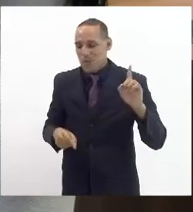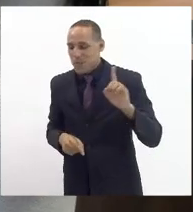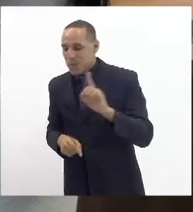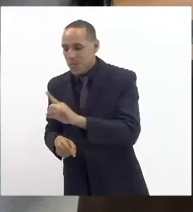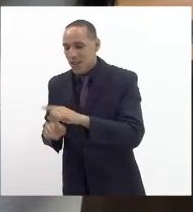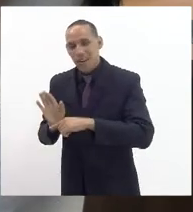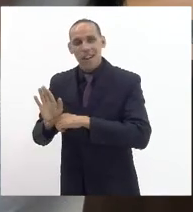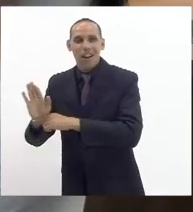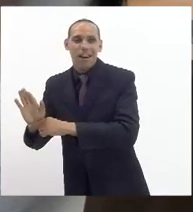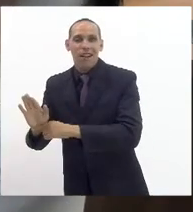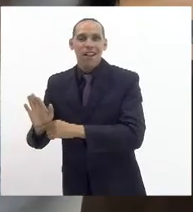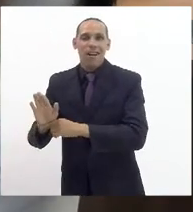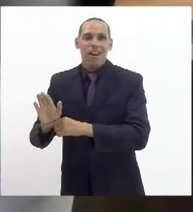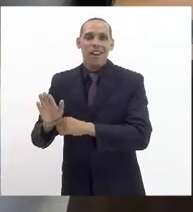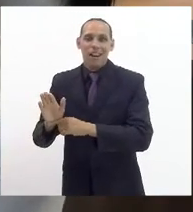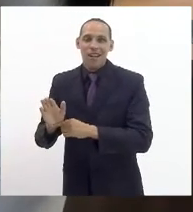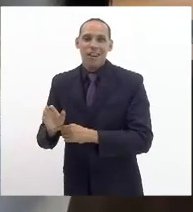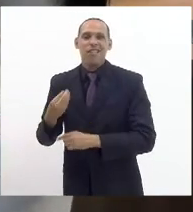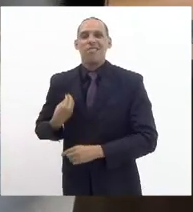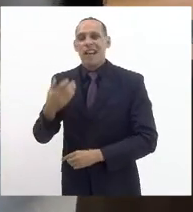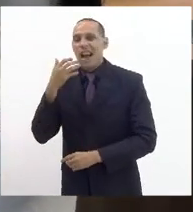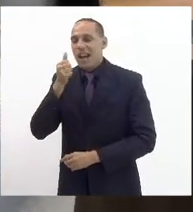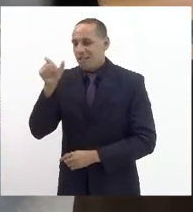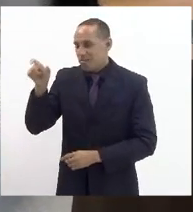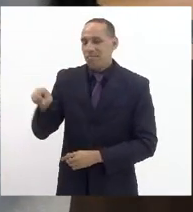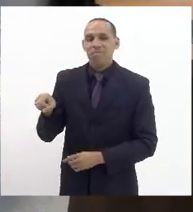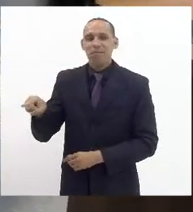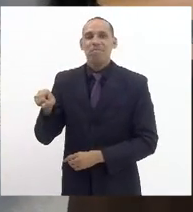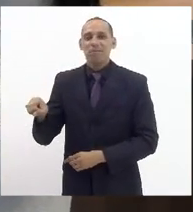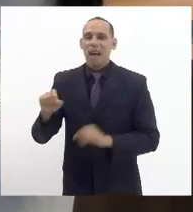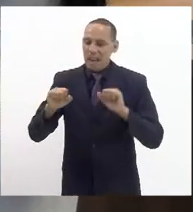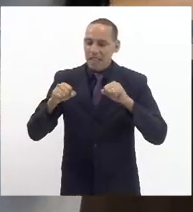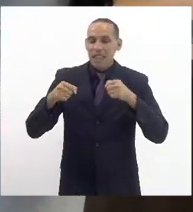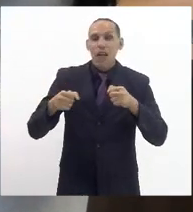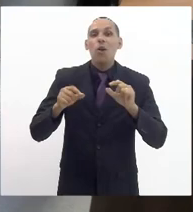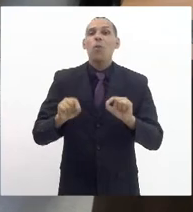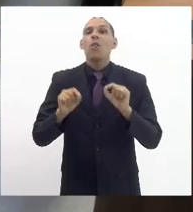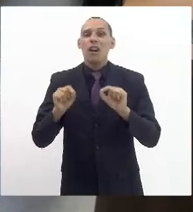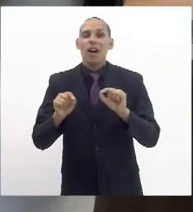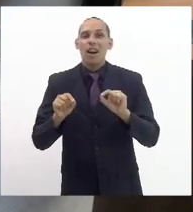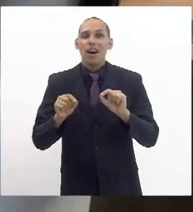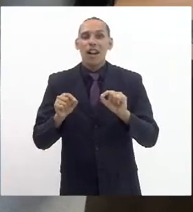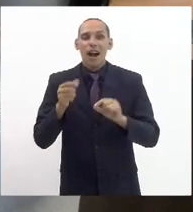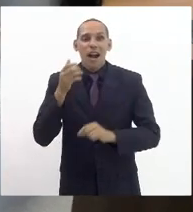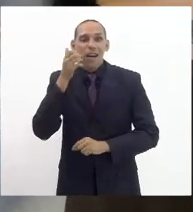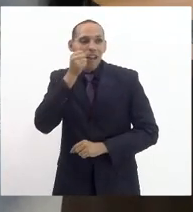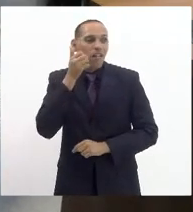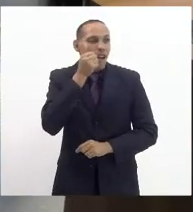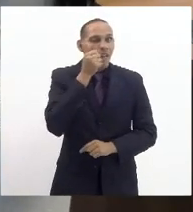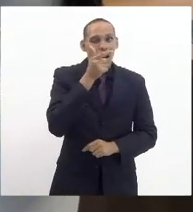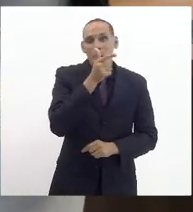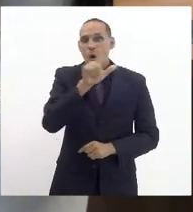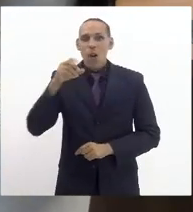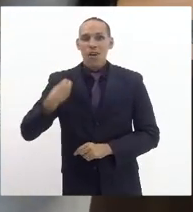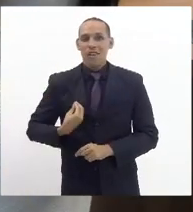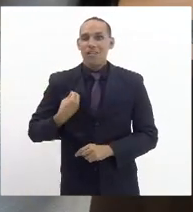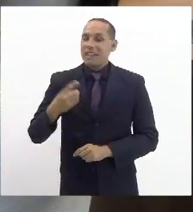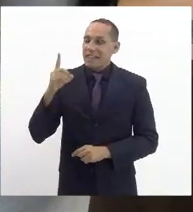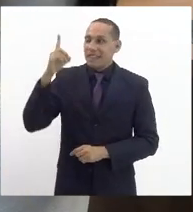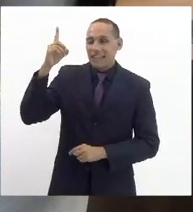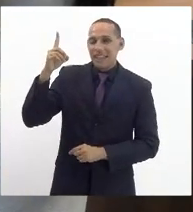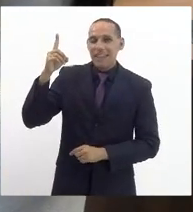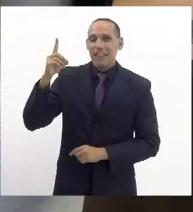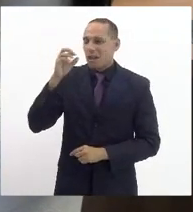Deus, um anjo, para salvar a vida de quem vem dedicando a vida para salvar outras vidas. Deus, com certeza,